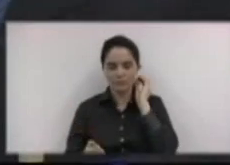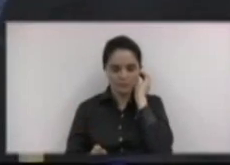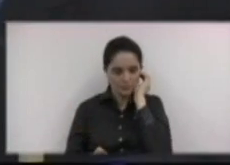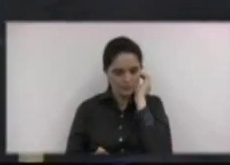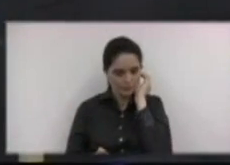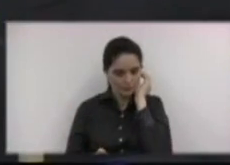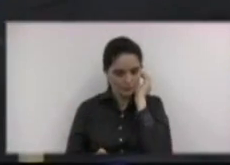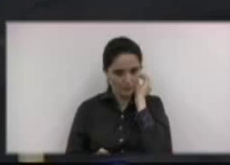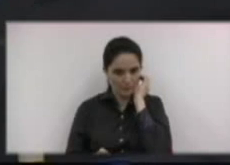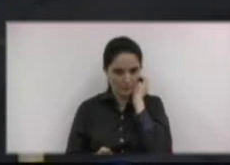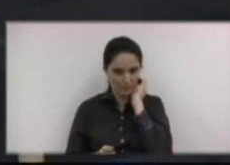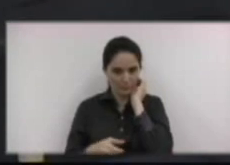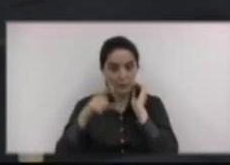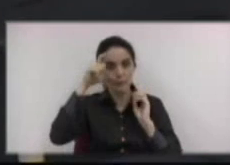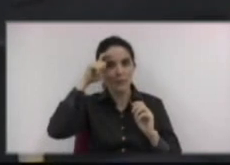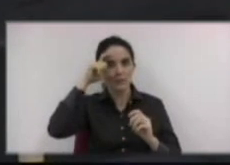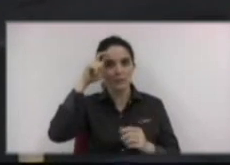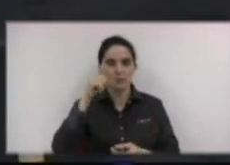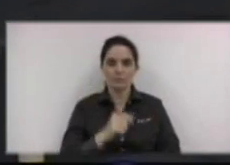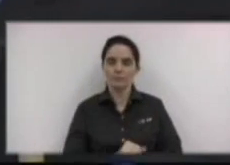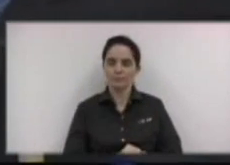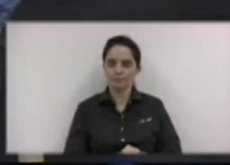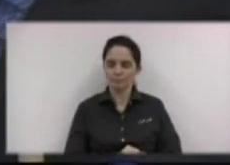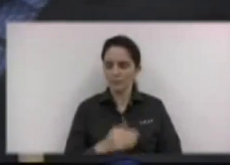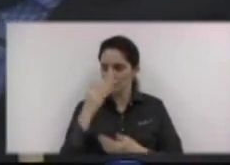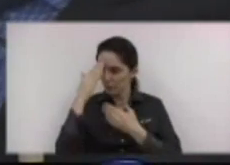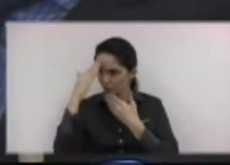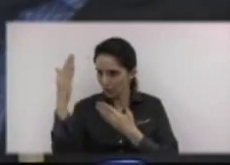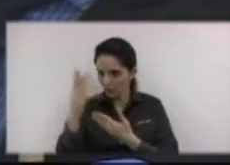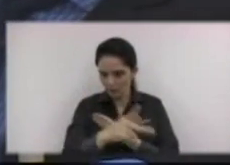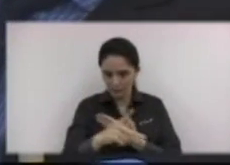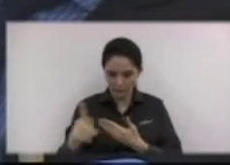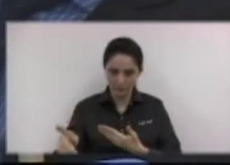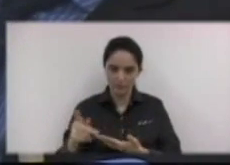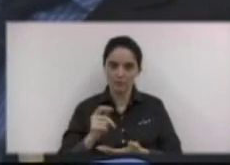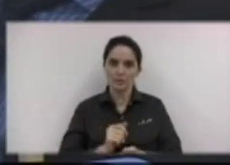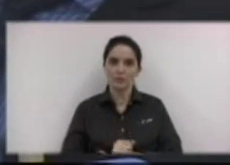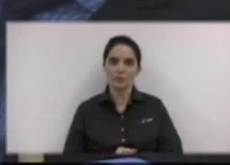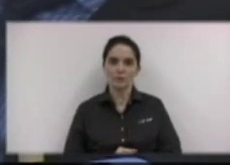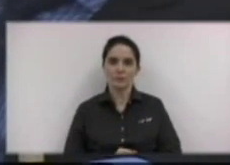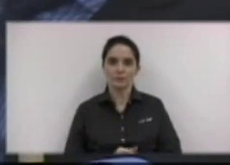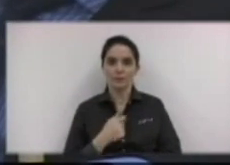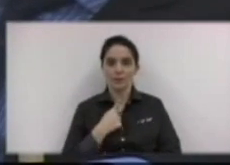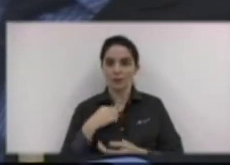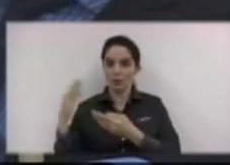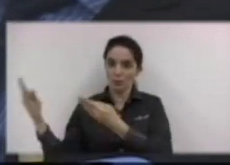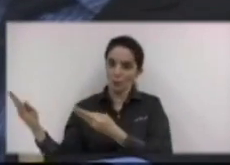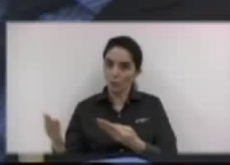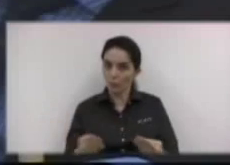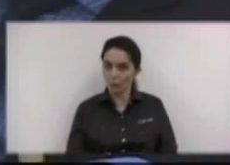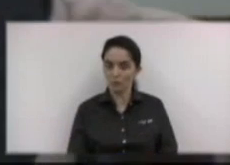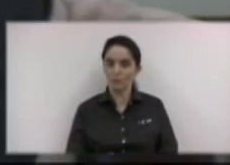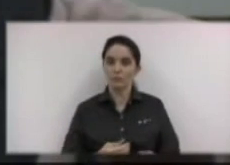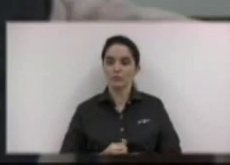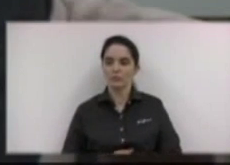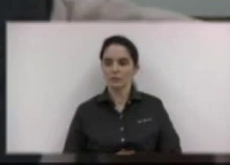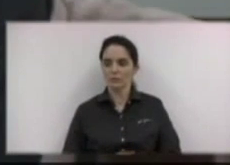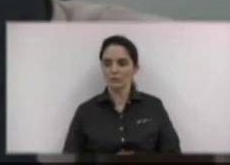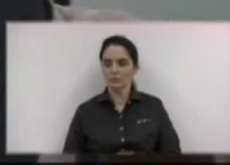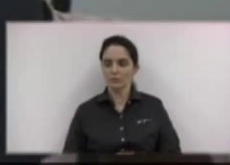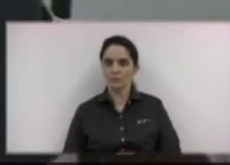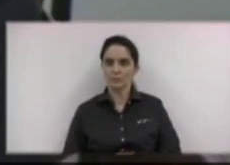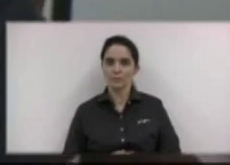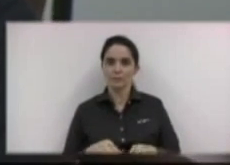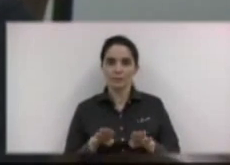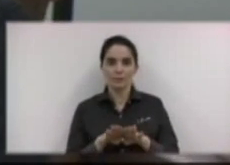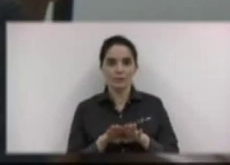Agora, vereador Farid. Obrigado, senhor presidente. Era para fazer um convite em nome da Comissão